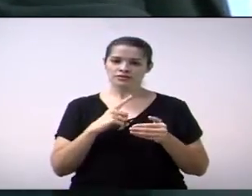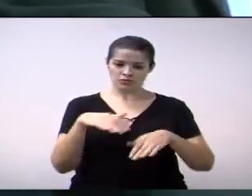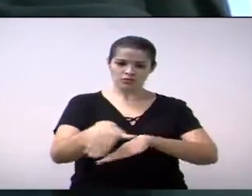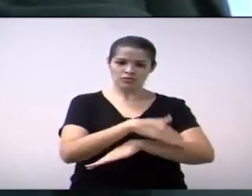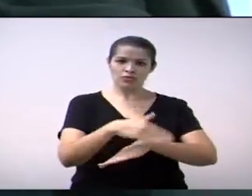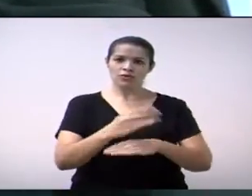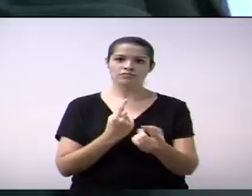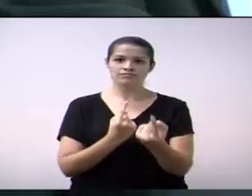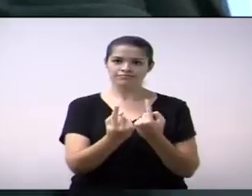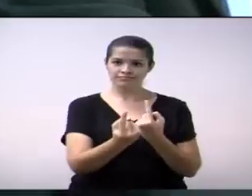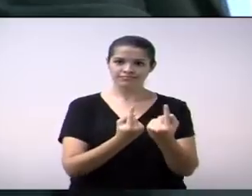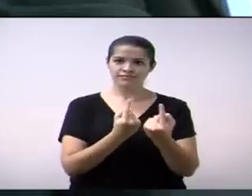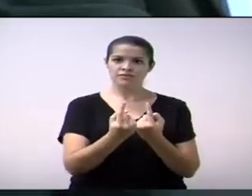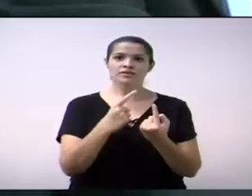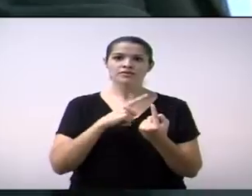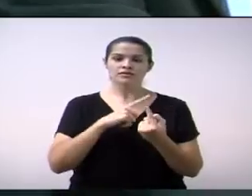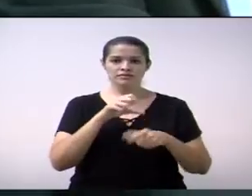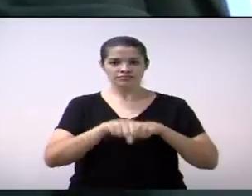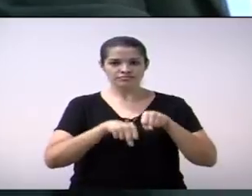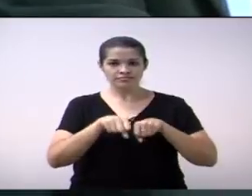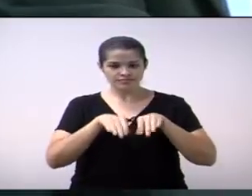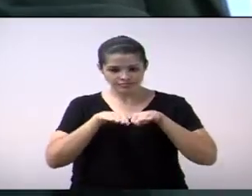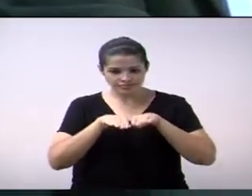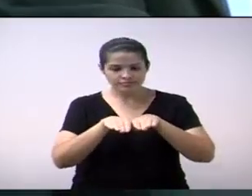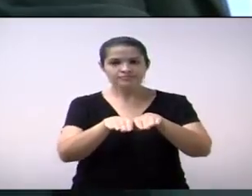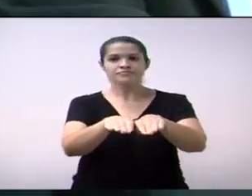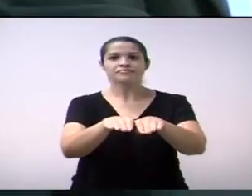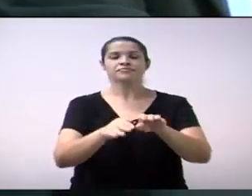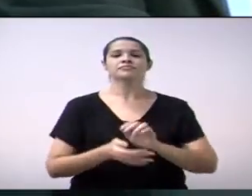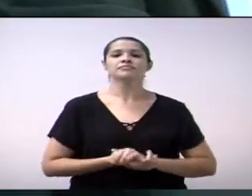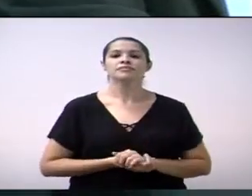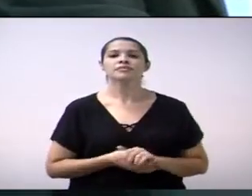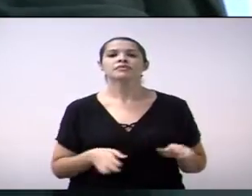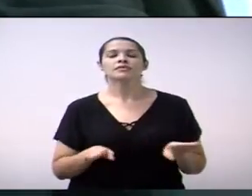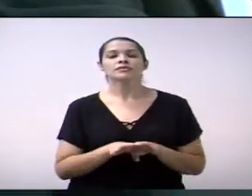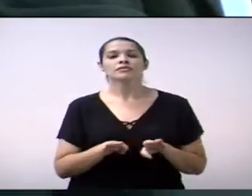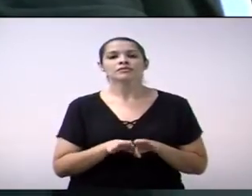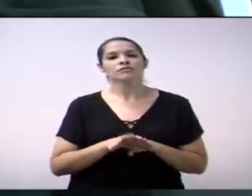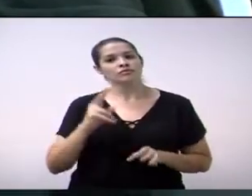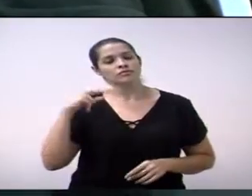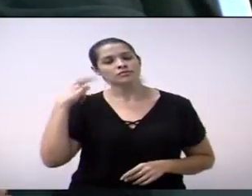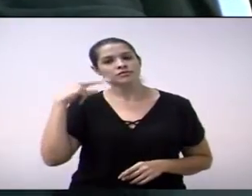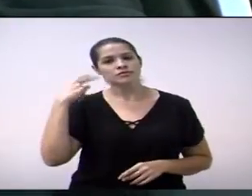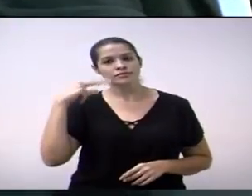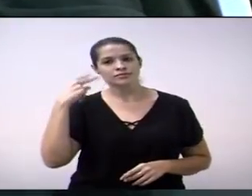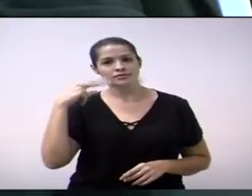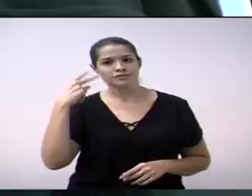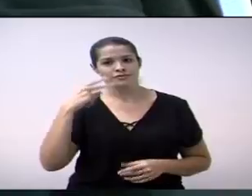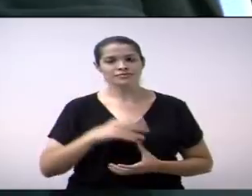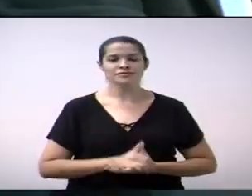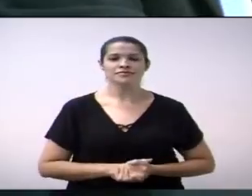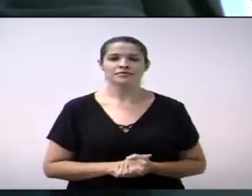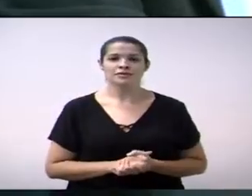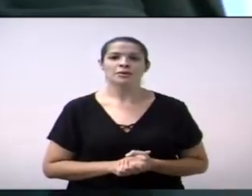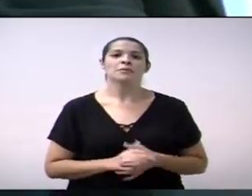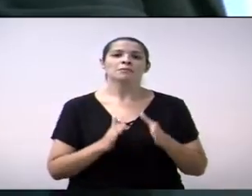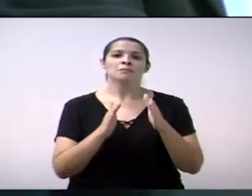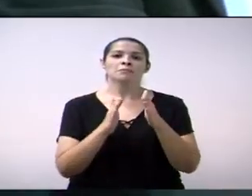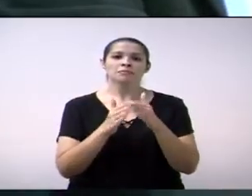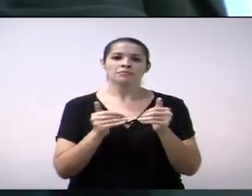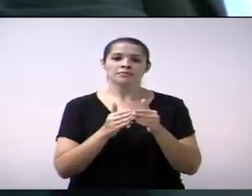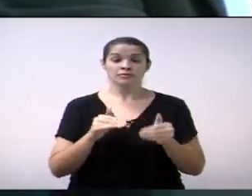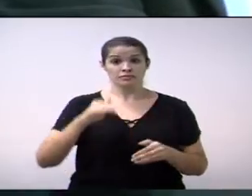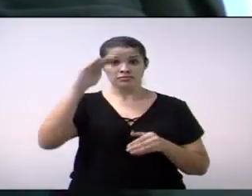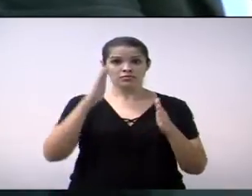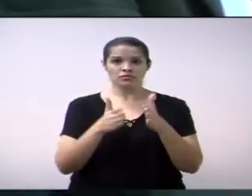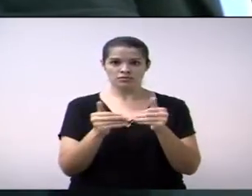da Lagoa do João Aranha. De número 126, do vereador João Mota, indicando ao Executivo a doação da lenha da poda das árvores